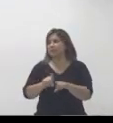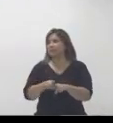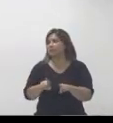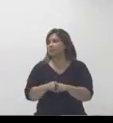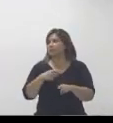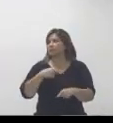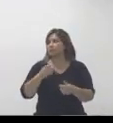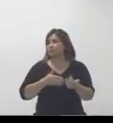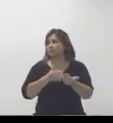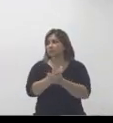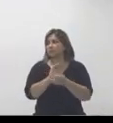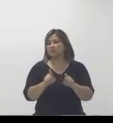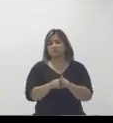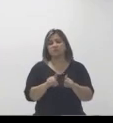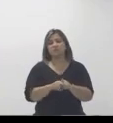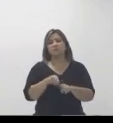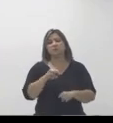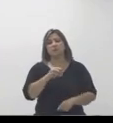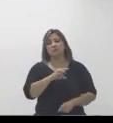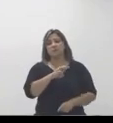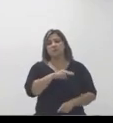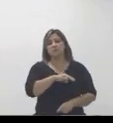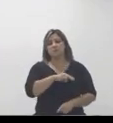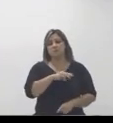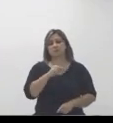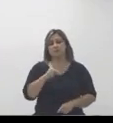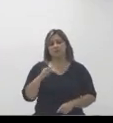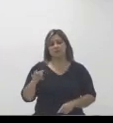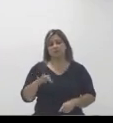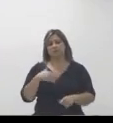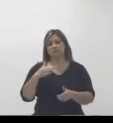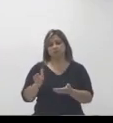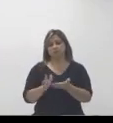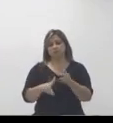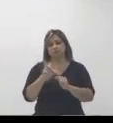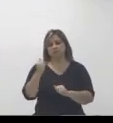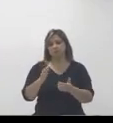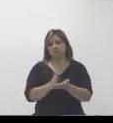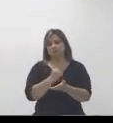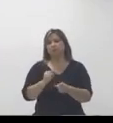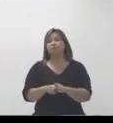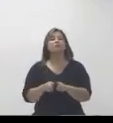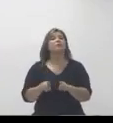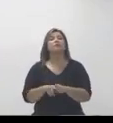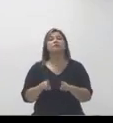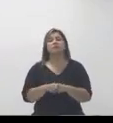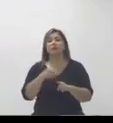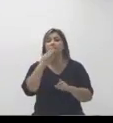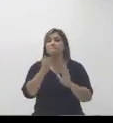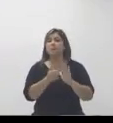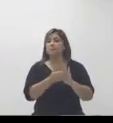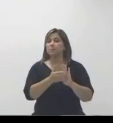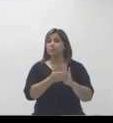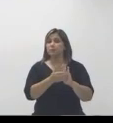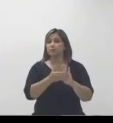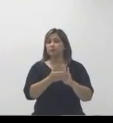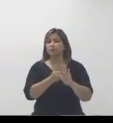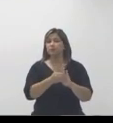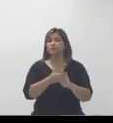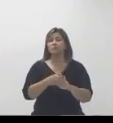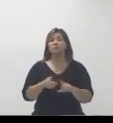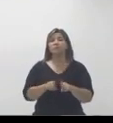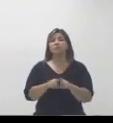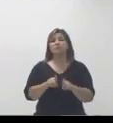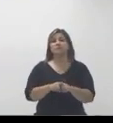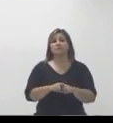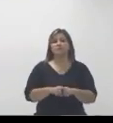que depois o mpf entrou com ação para suspender e a proposta inicial originária das entidades nacionais